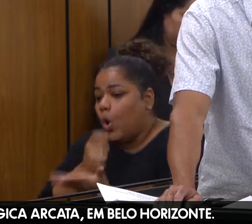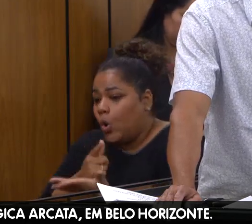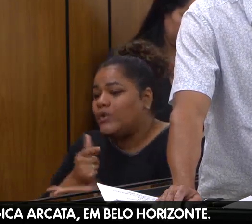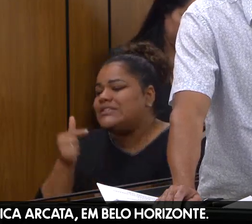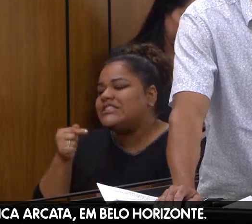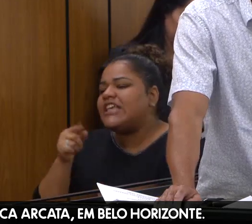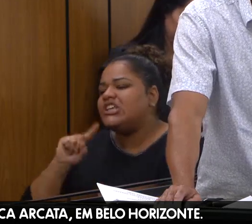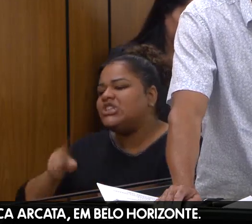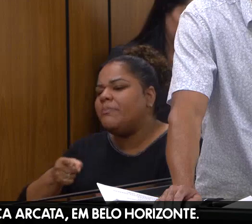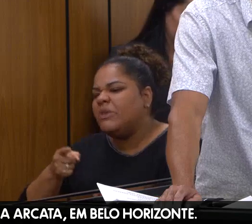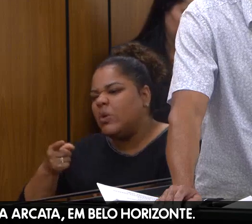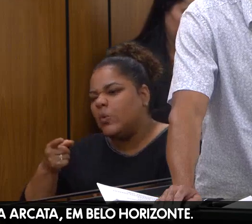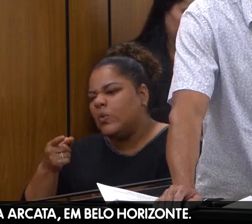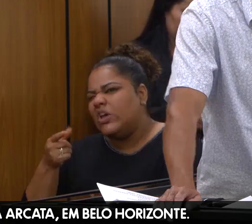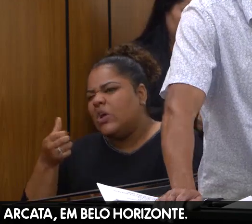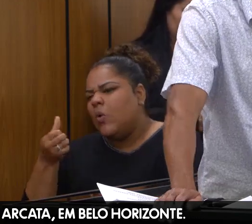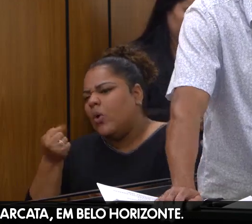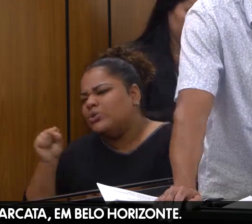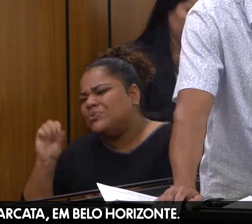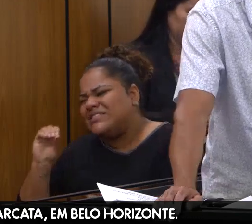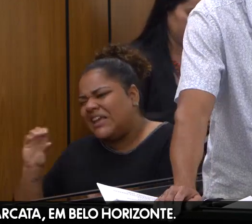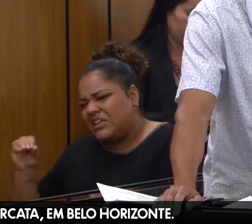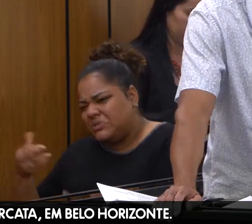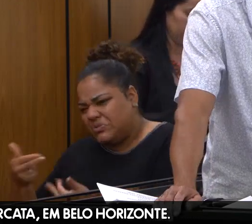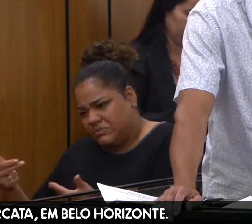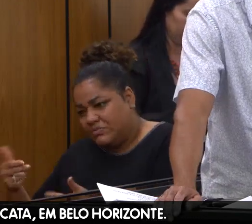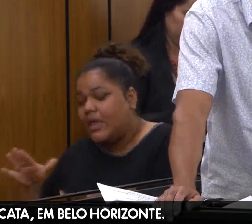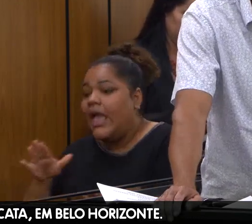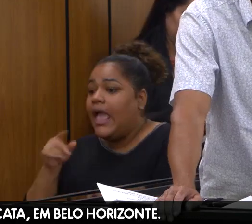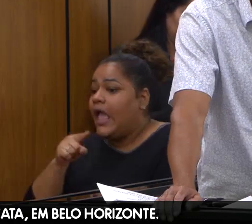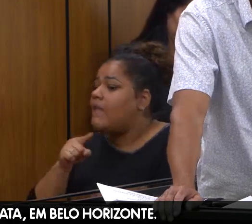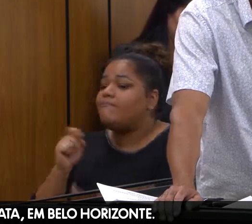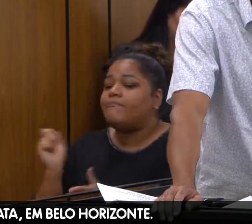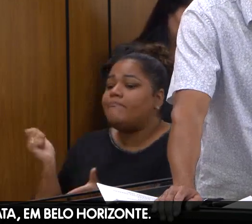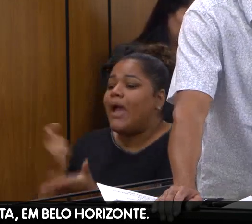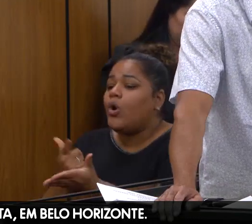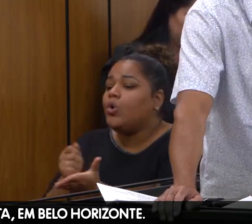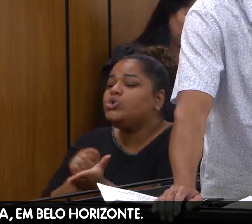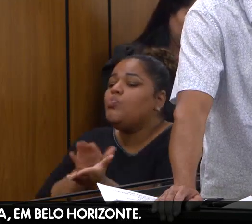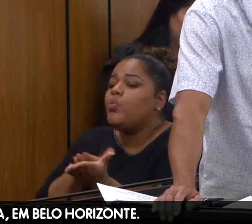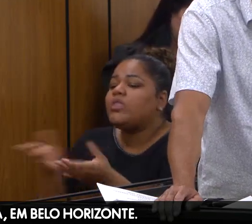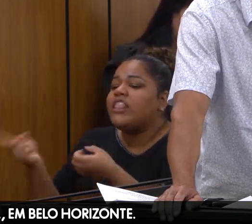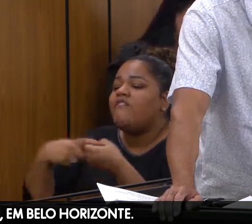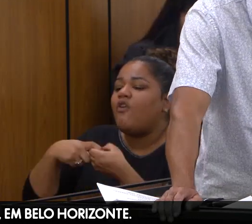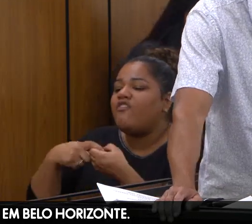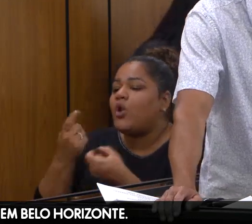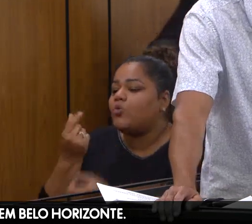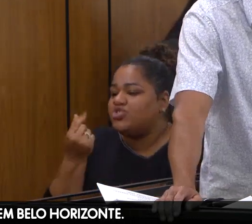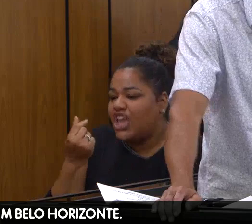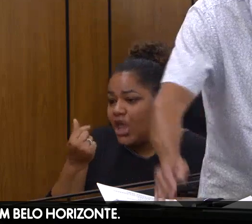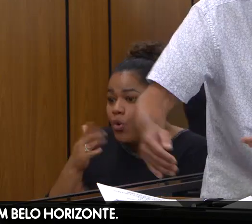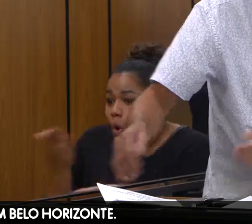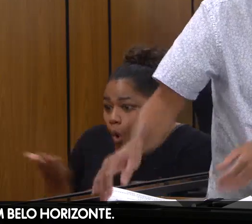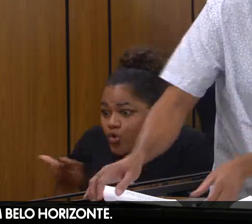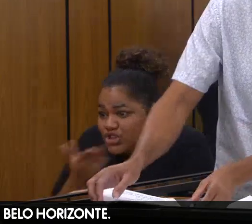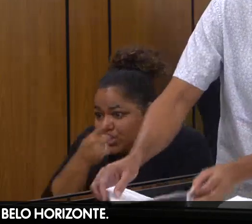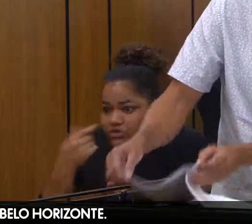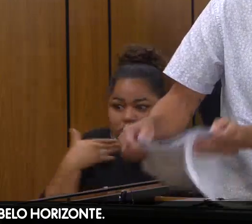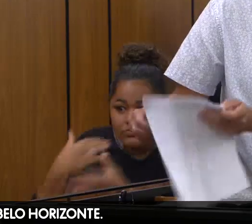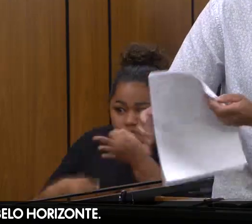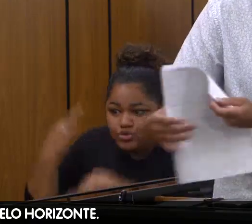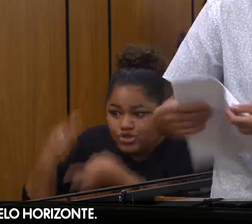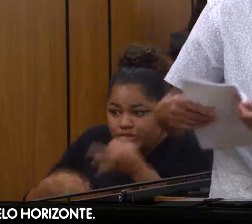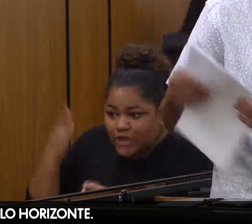sócios porque eles não têm participação em nada e isso aconteceu comigo na decisão de hoje eu estou aqui